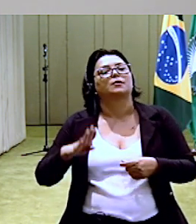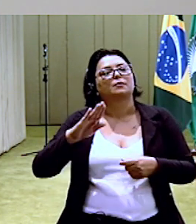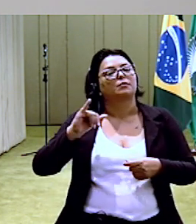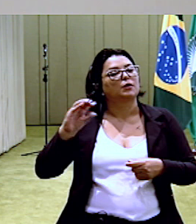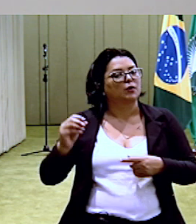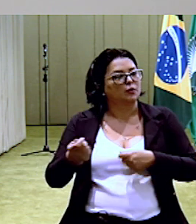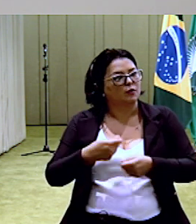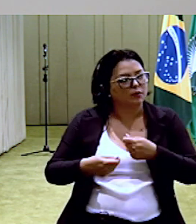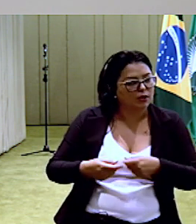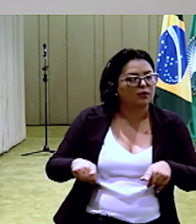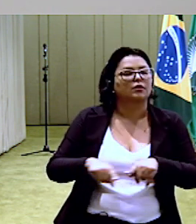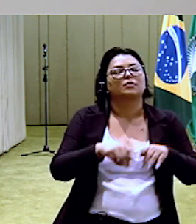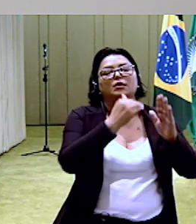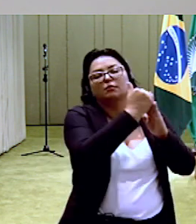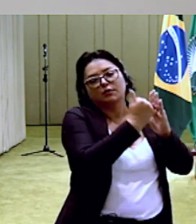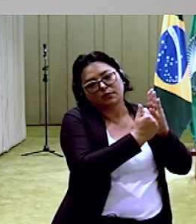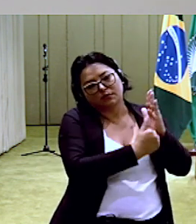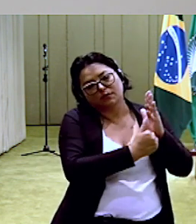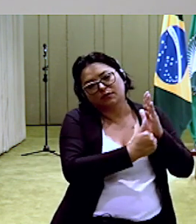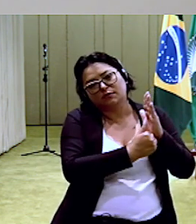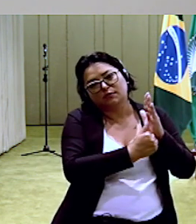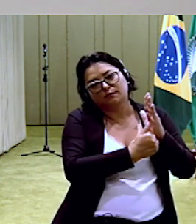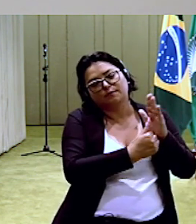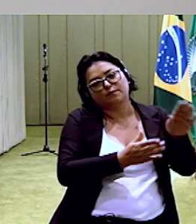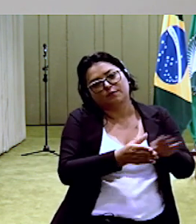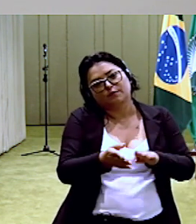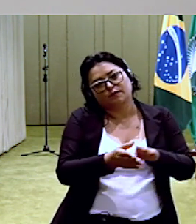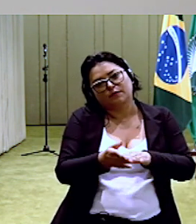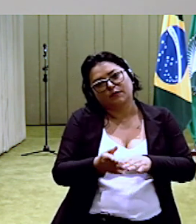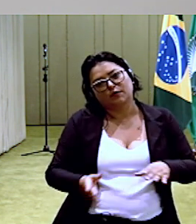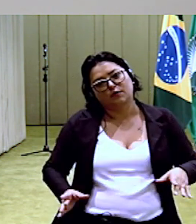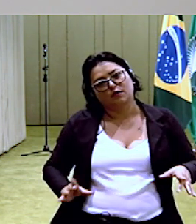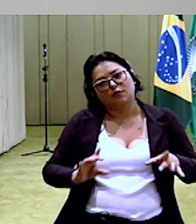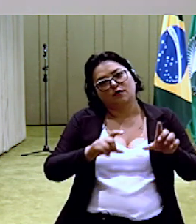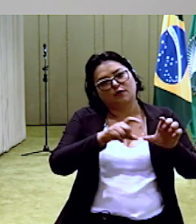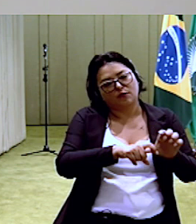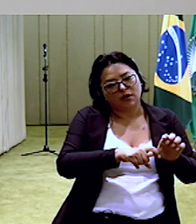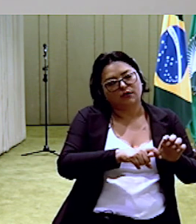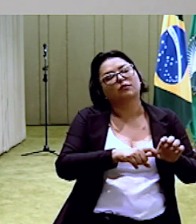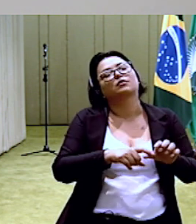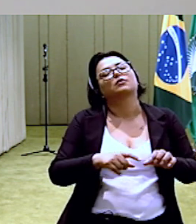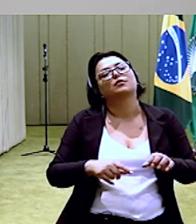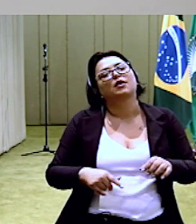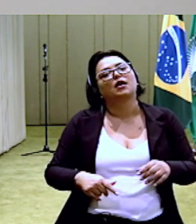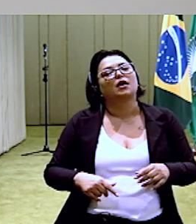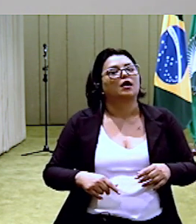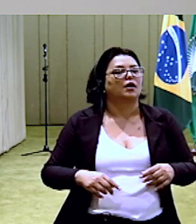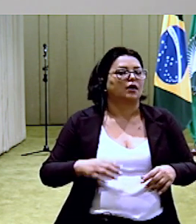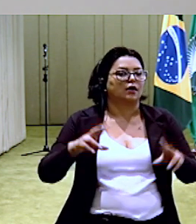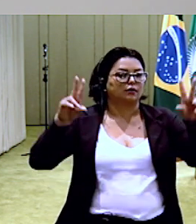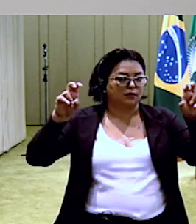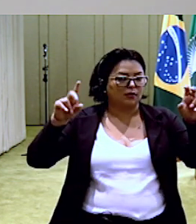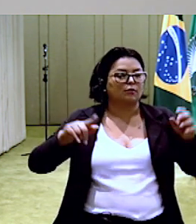também programas de mentoria e vinculados à questão de gênero e